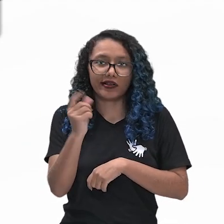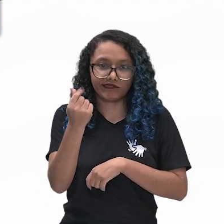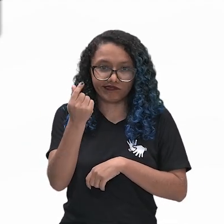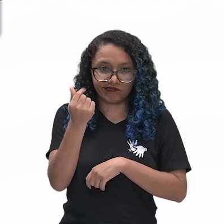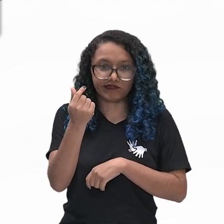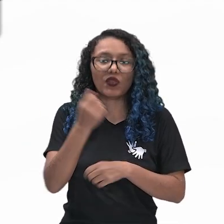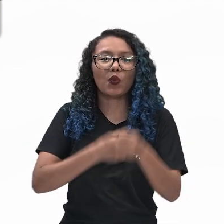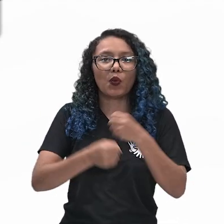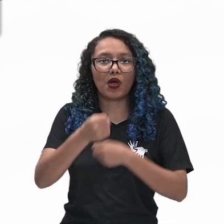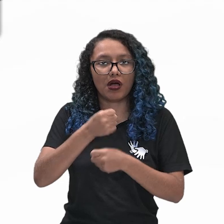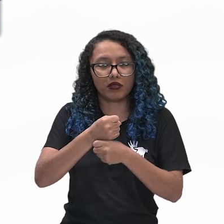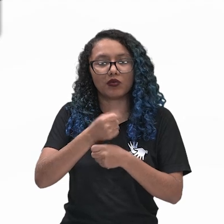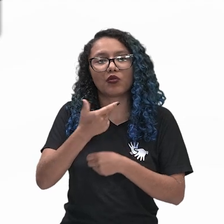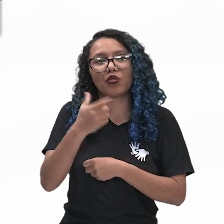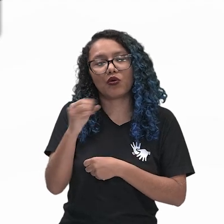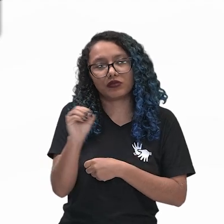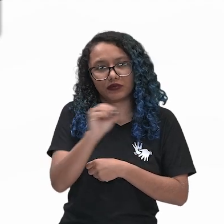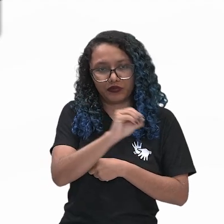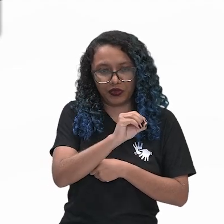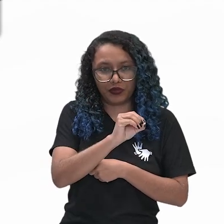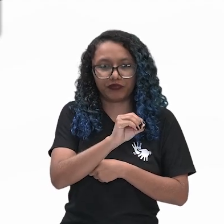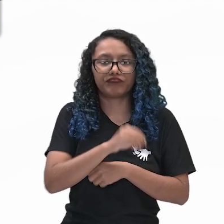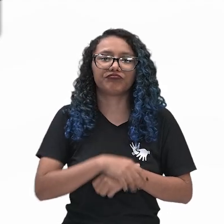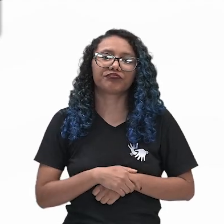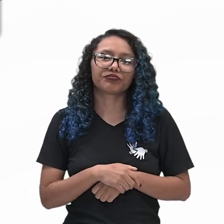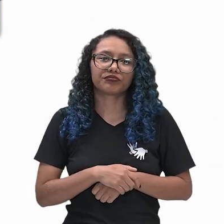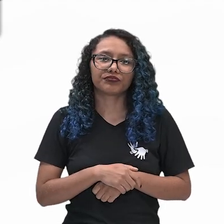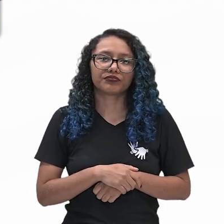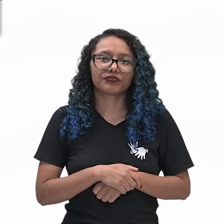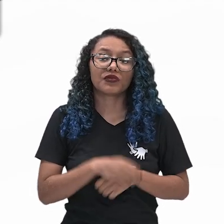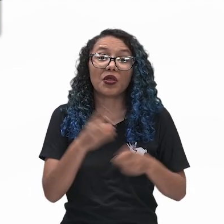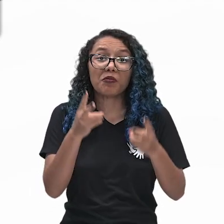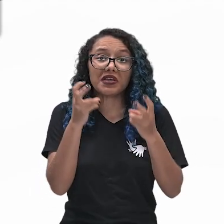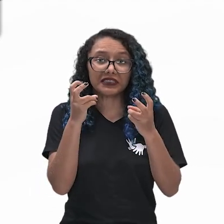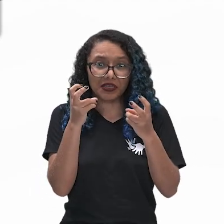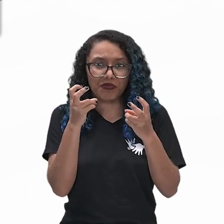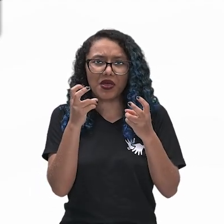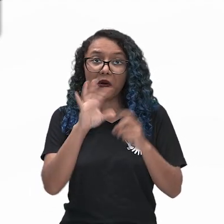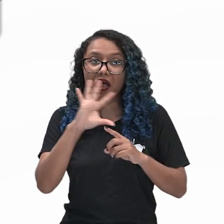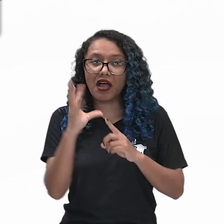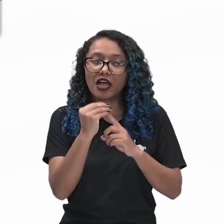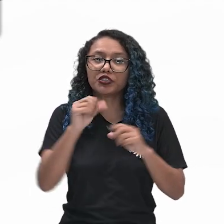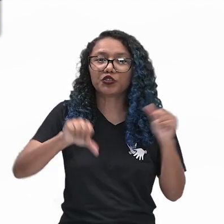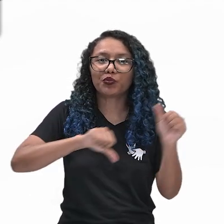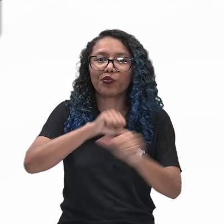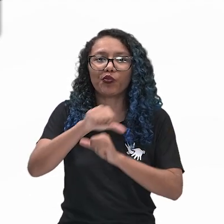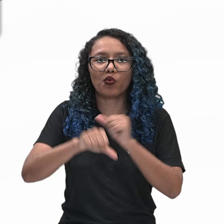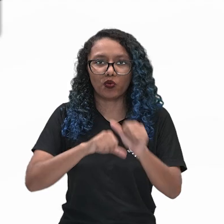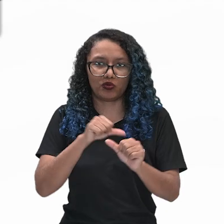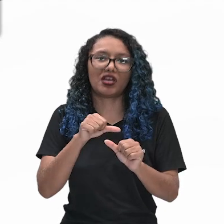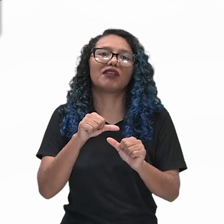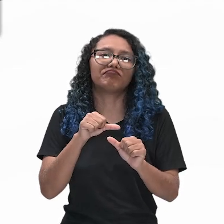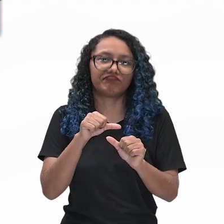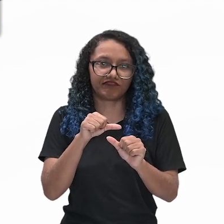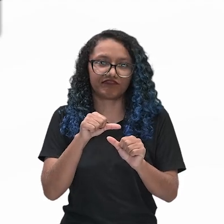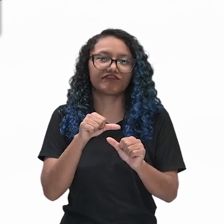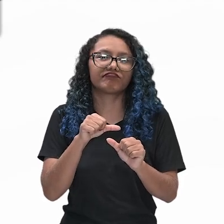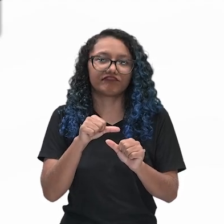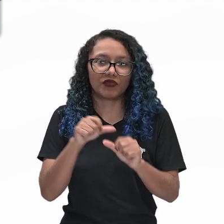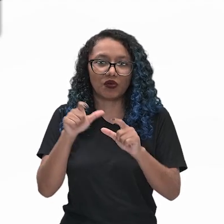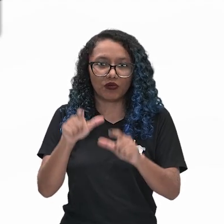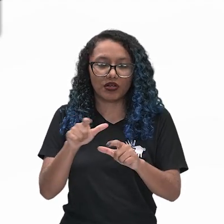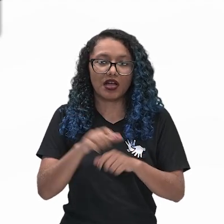2000, certo? Então, olha só como a questão da arte muda esse conceito. Um metro